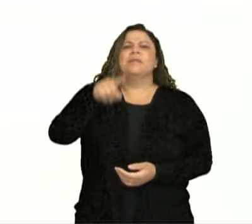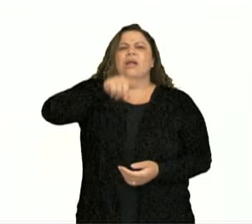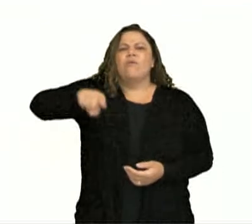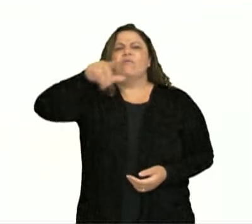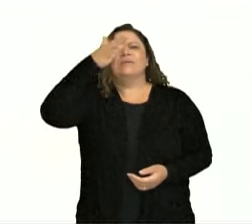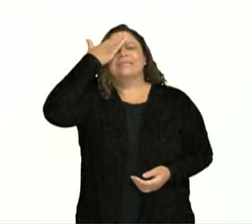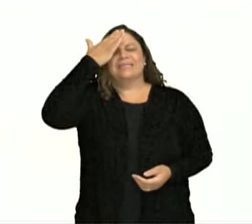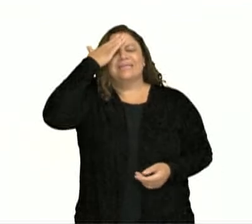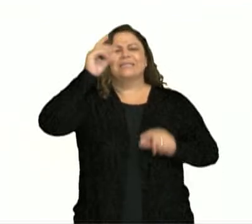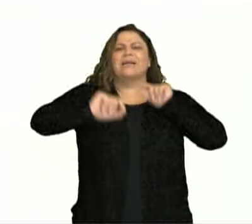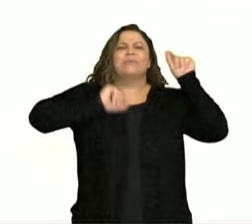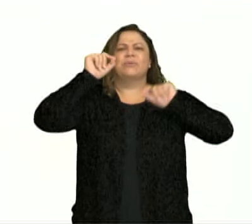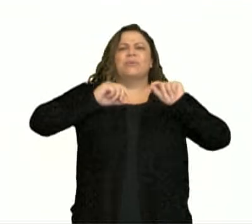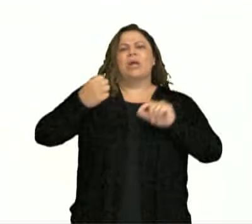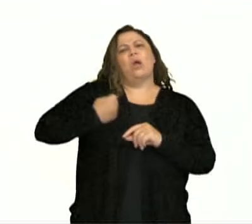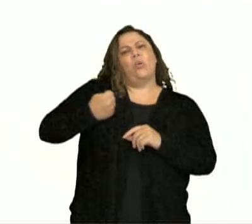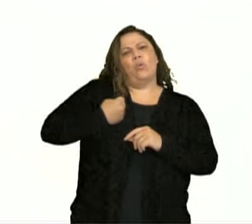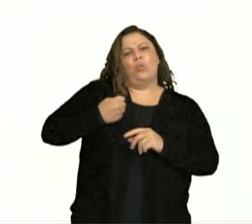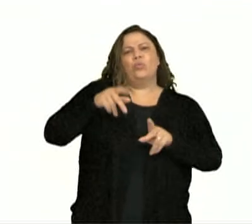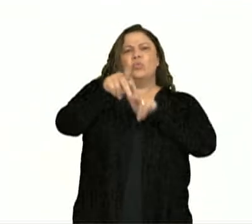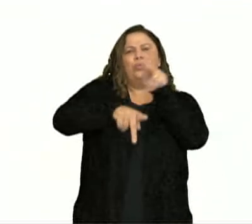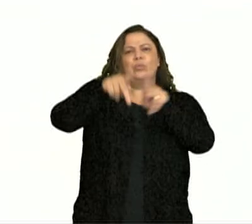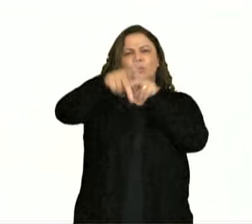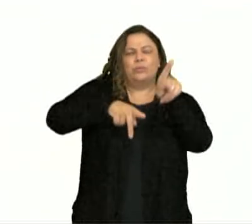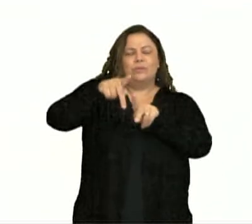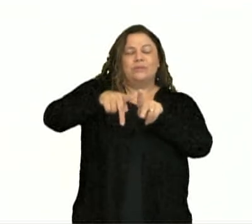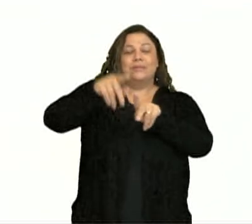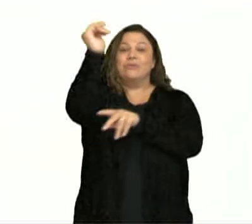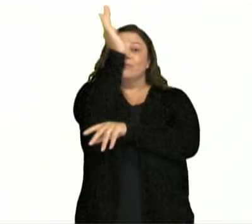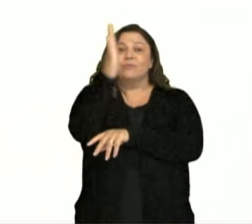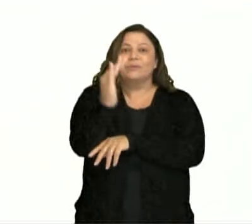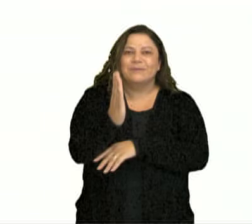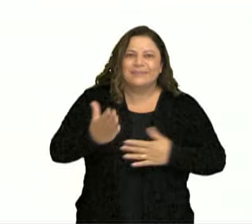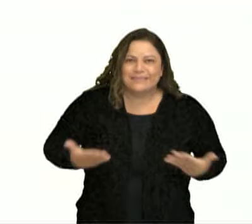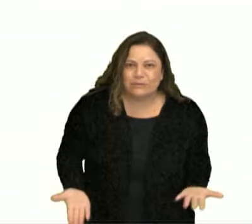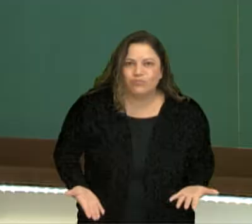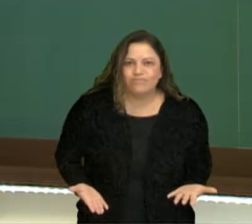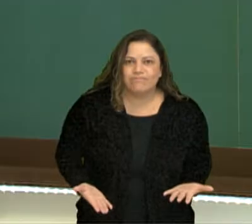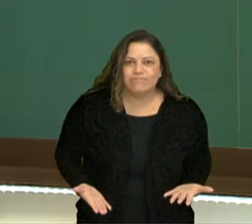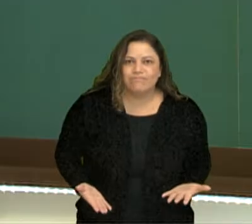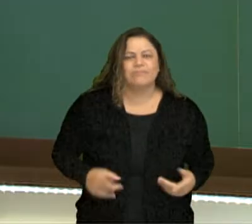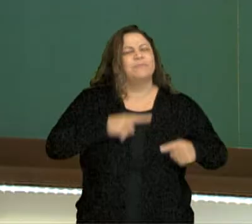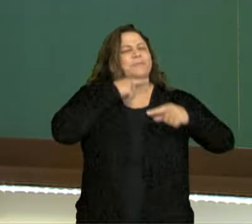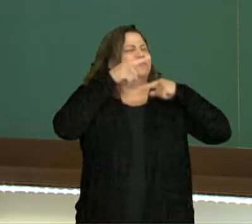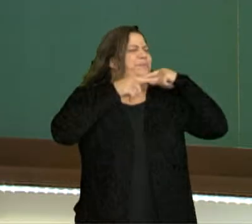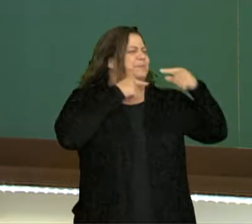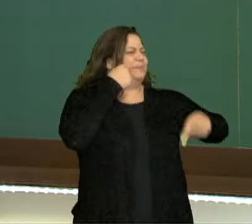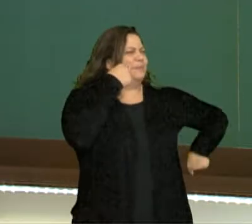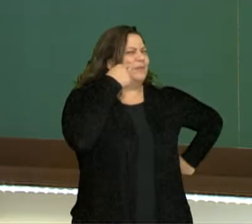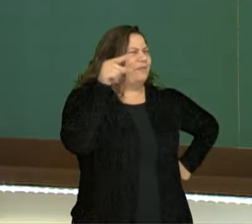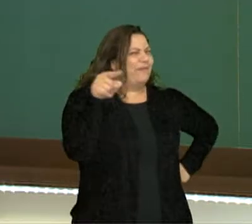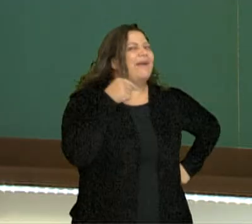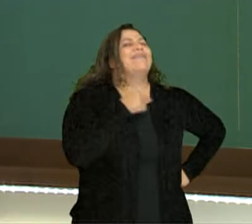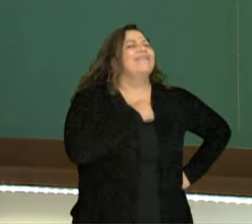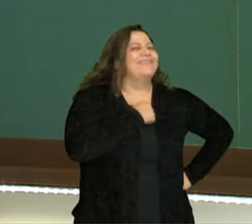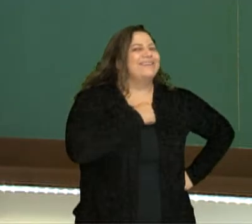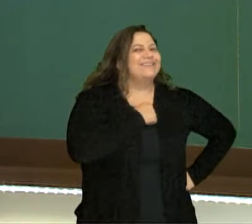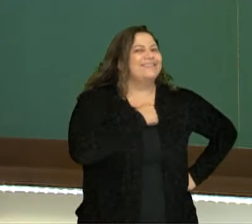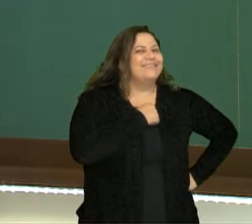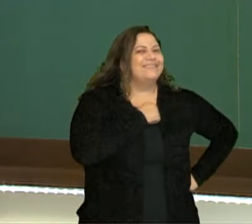sabe qual o número populacional do Brasil? Duvido, mas vamos ver, às vezes sabe, né? Vai